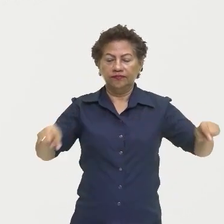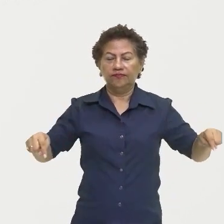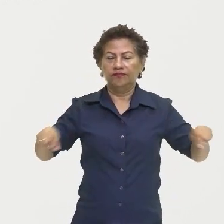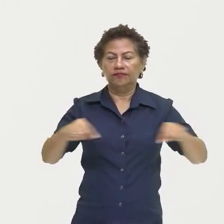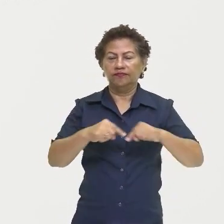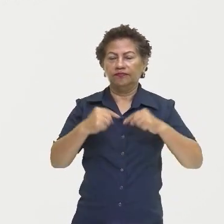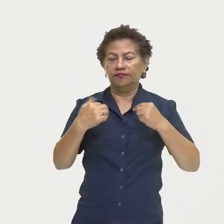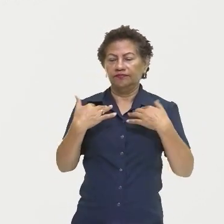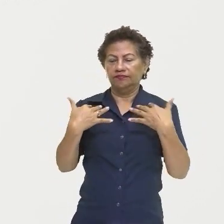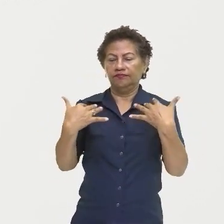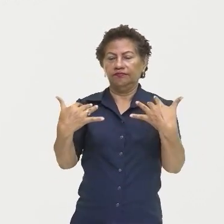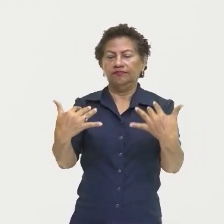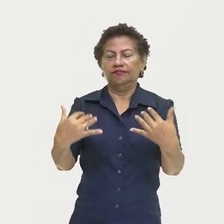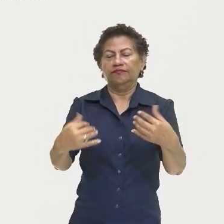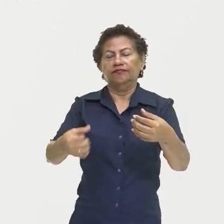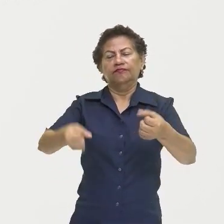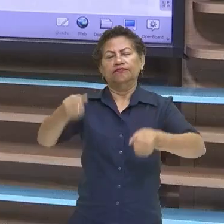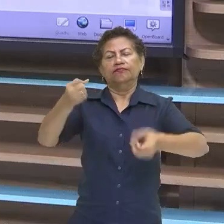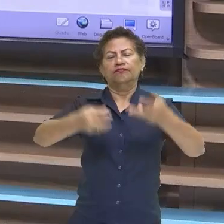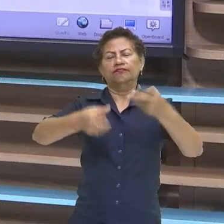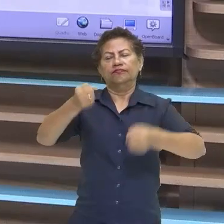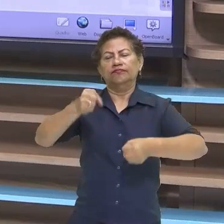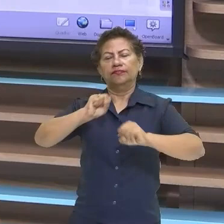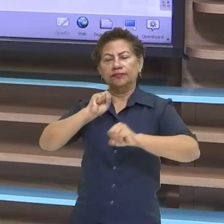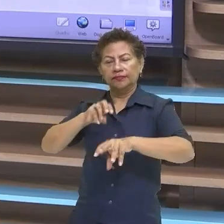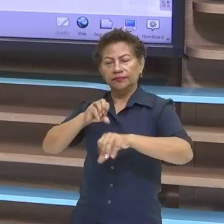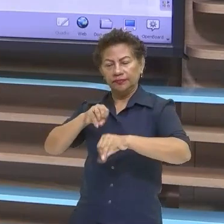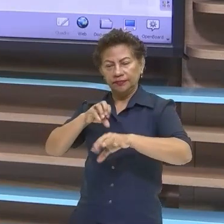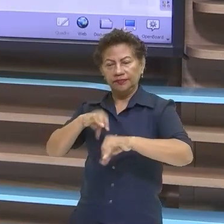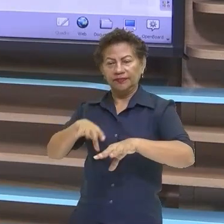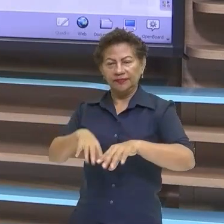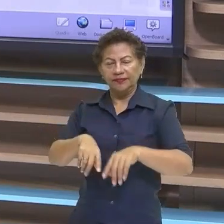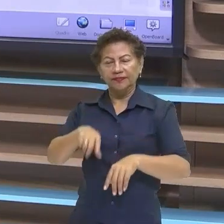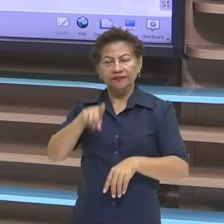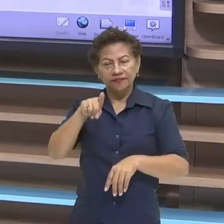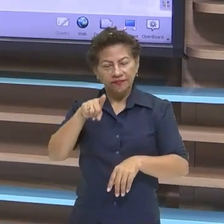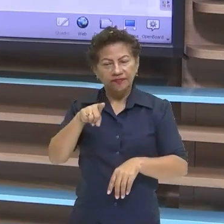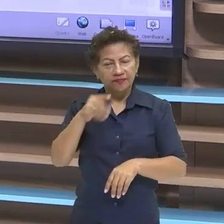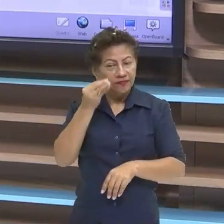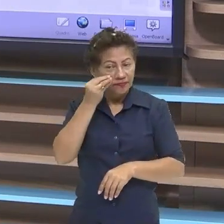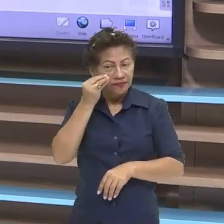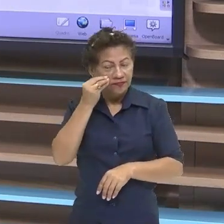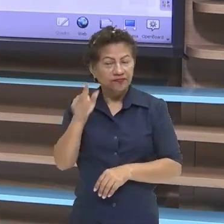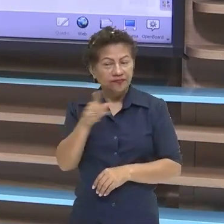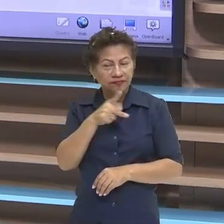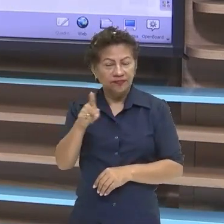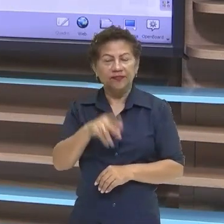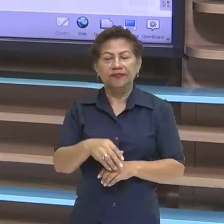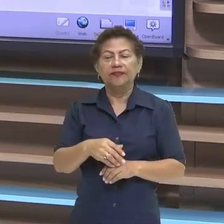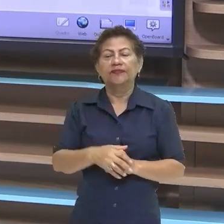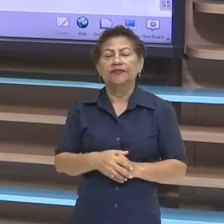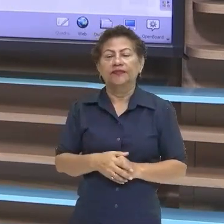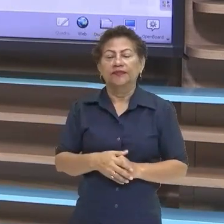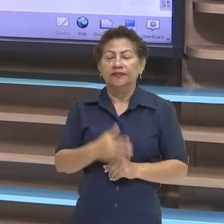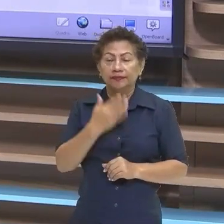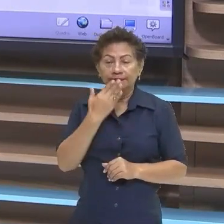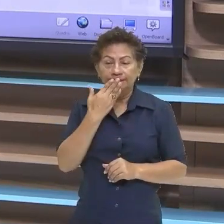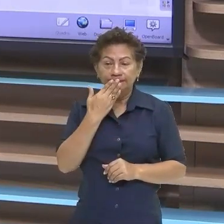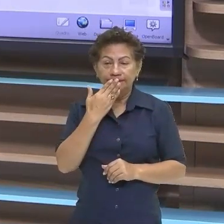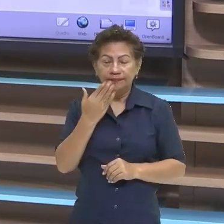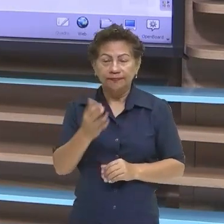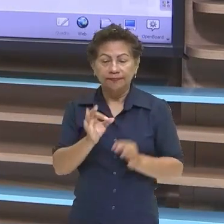aí as nossas aulas, né? Estando com vocês em todas as nossas aulas. Então, a gente está próximo, né?